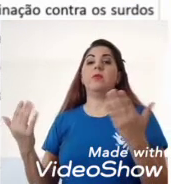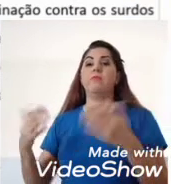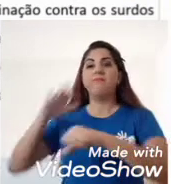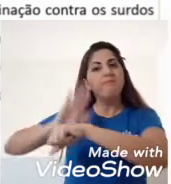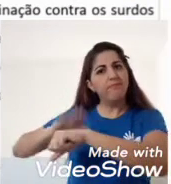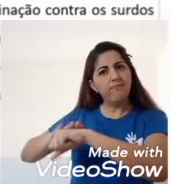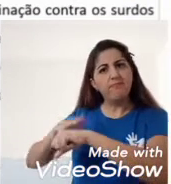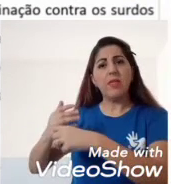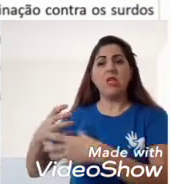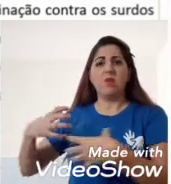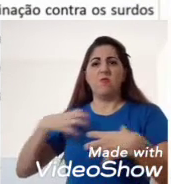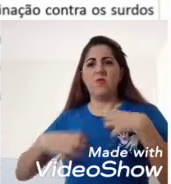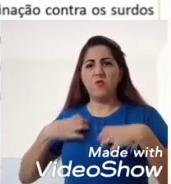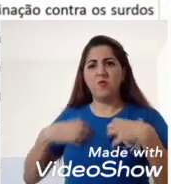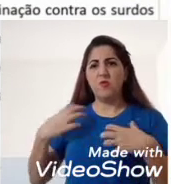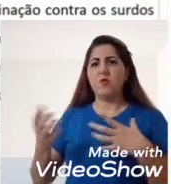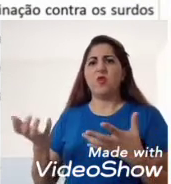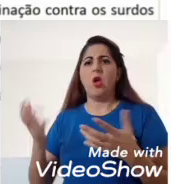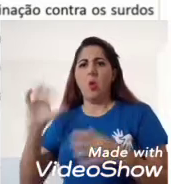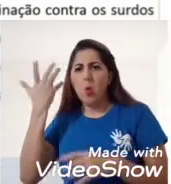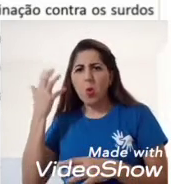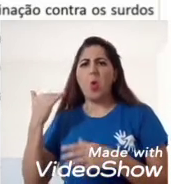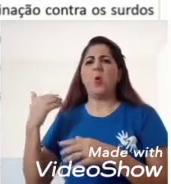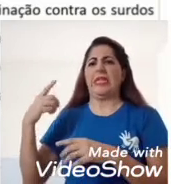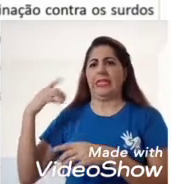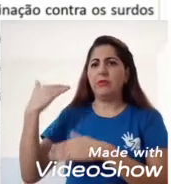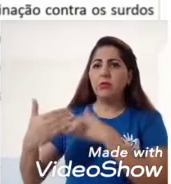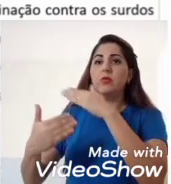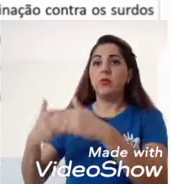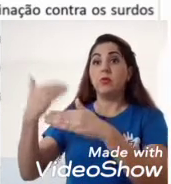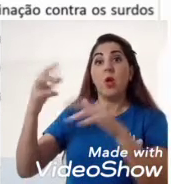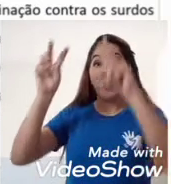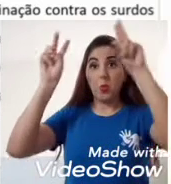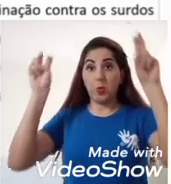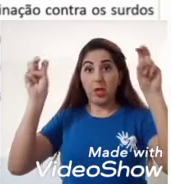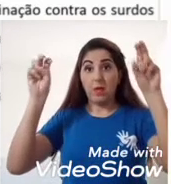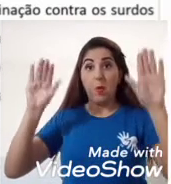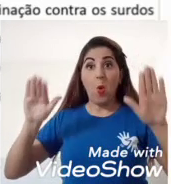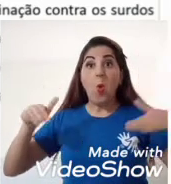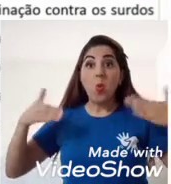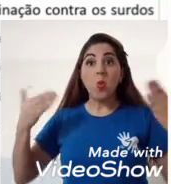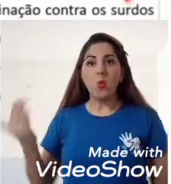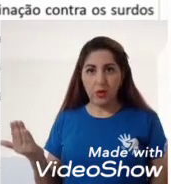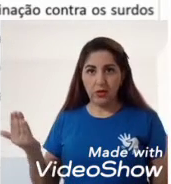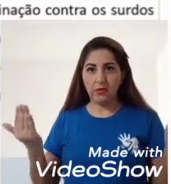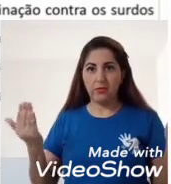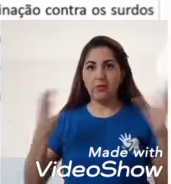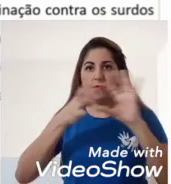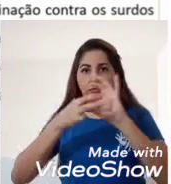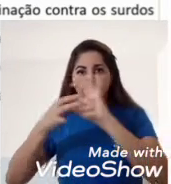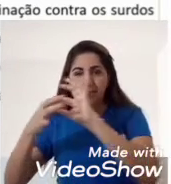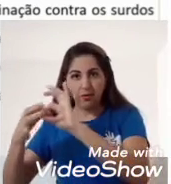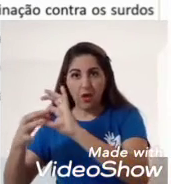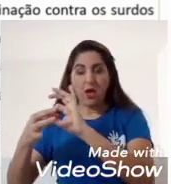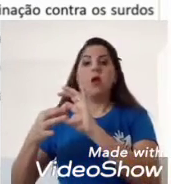ocorre constantemente, as pessoas param de vê-la como errado. Olha aí o termo quando, né? Um elemento de coesão textual num